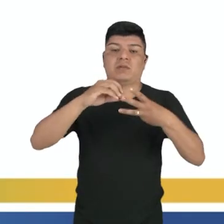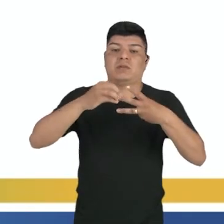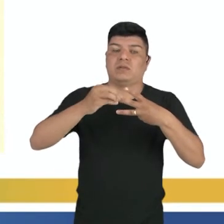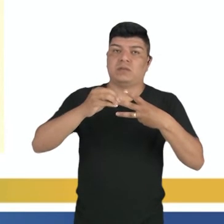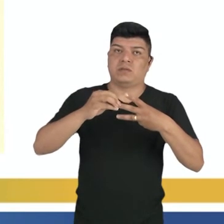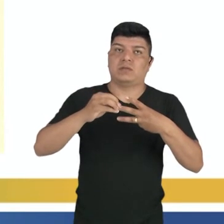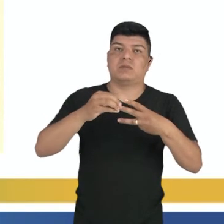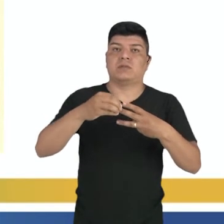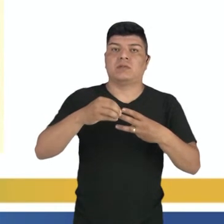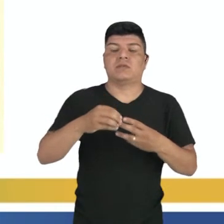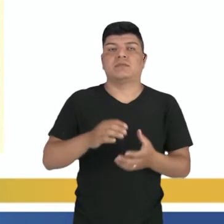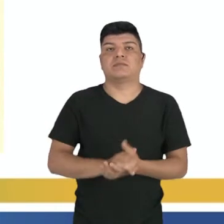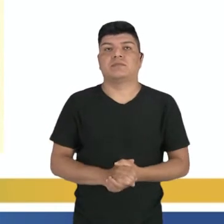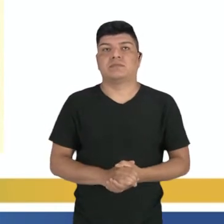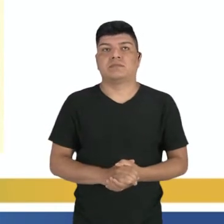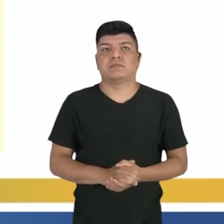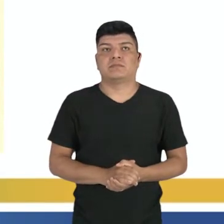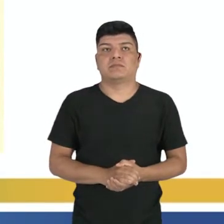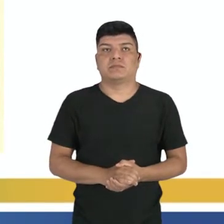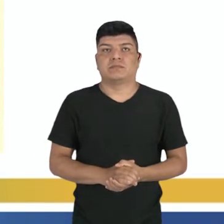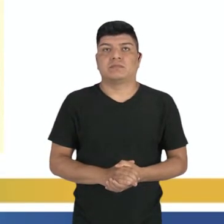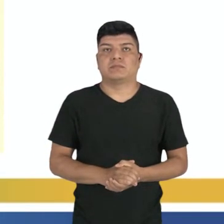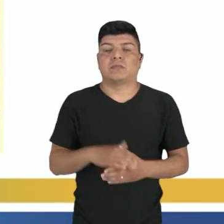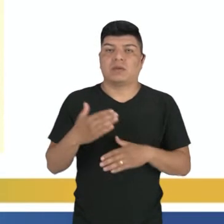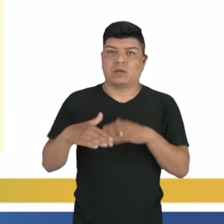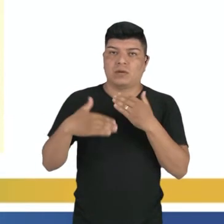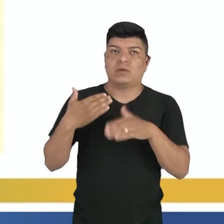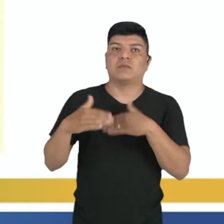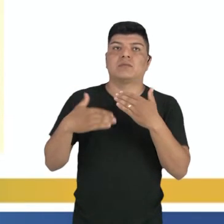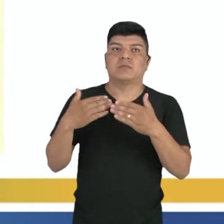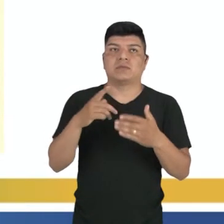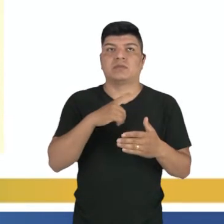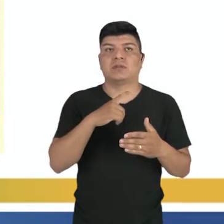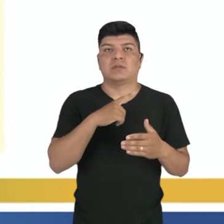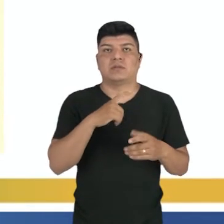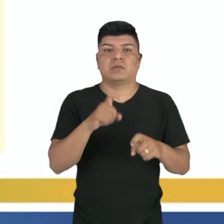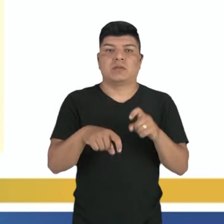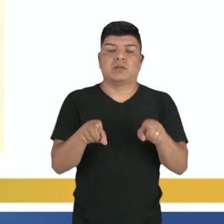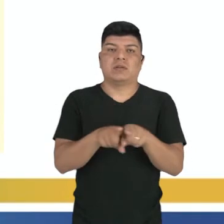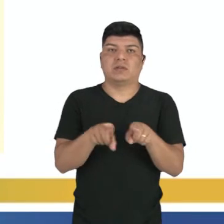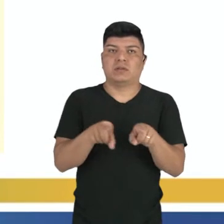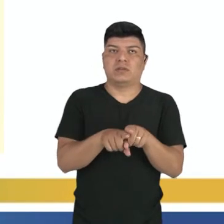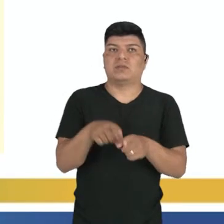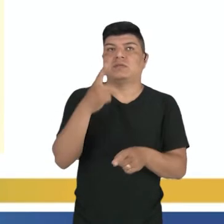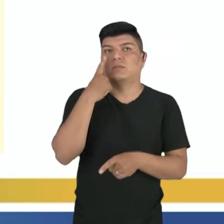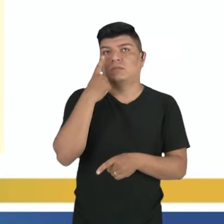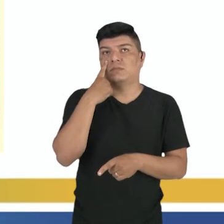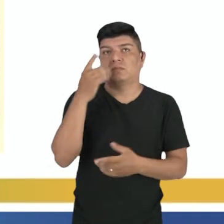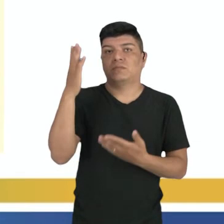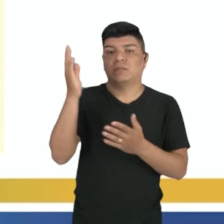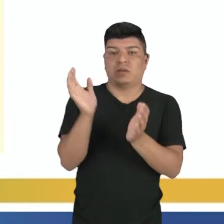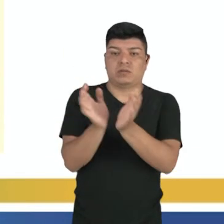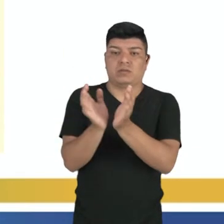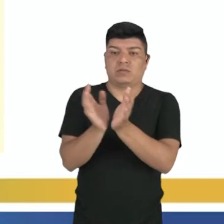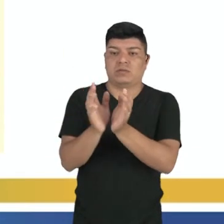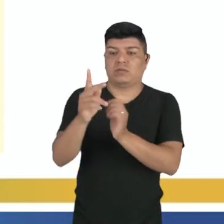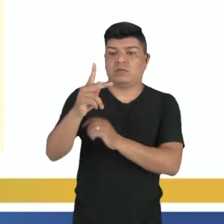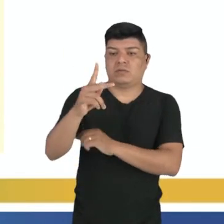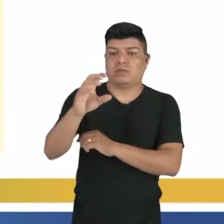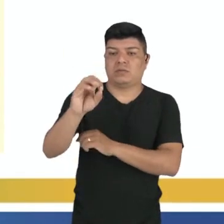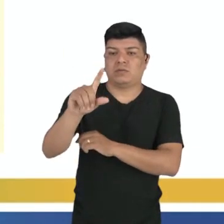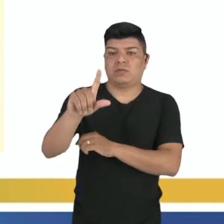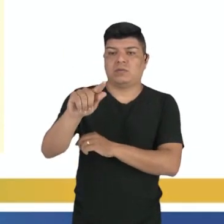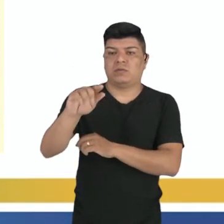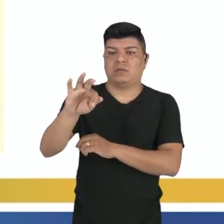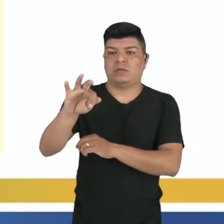e o meio. E o processo de reprodução, assim como a gente viu lá no grupo dos poríferos, o